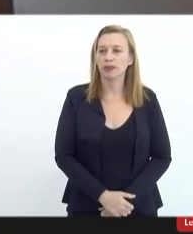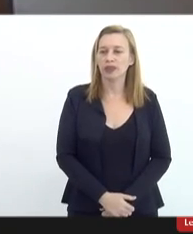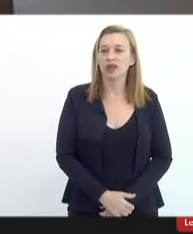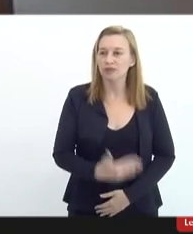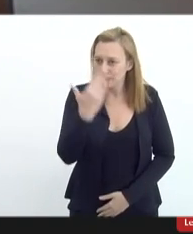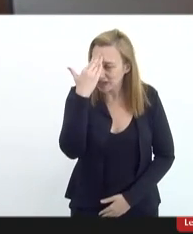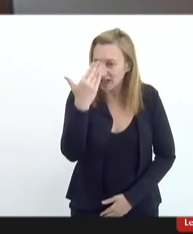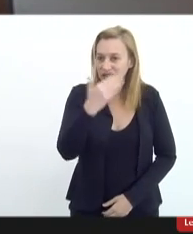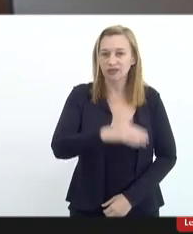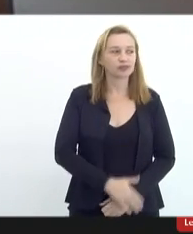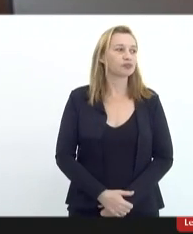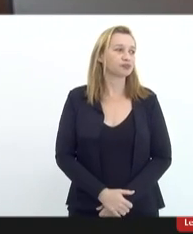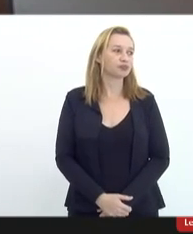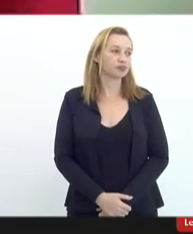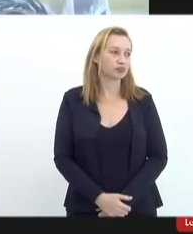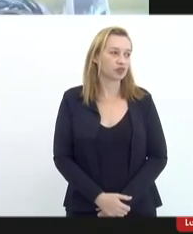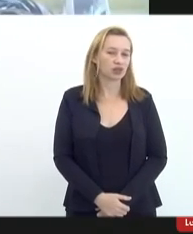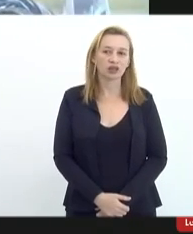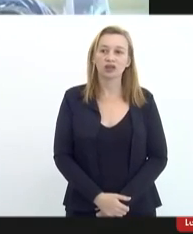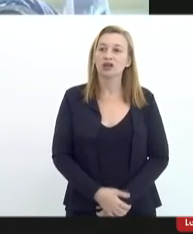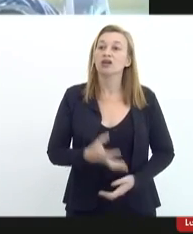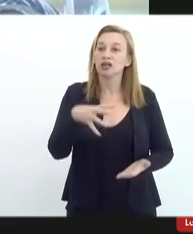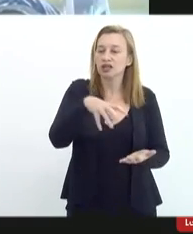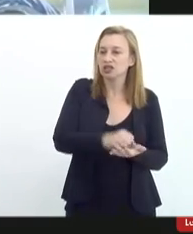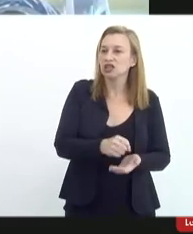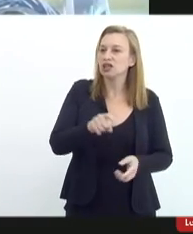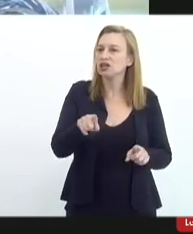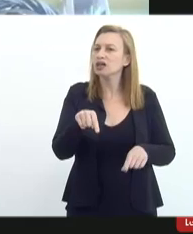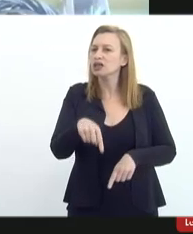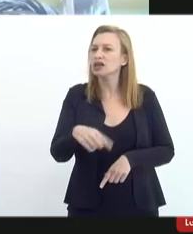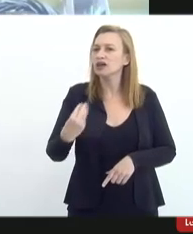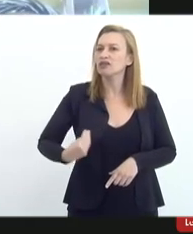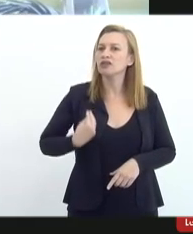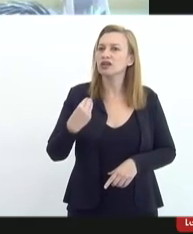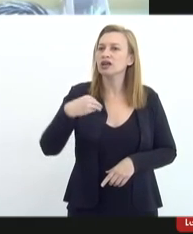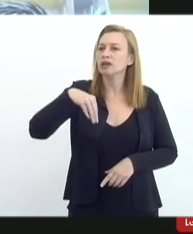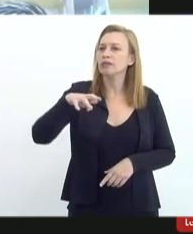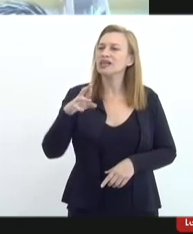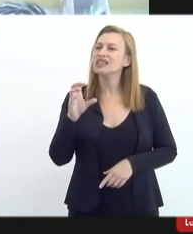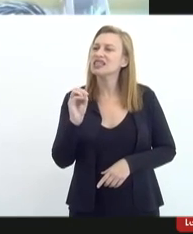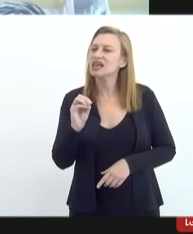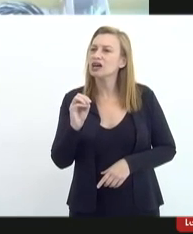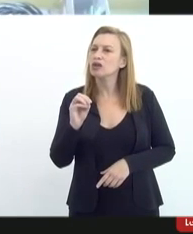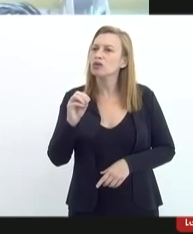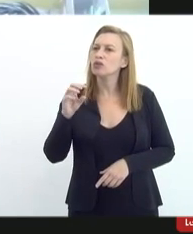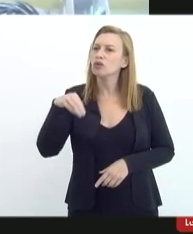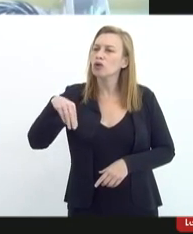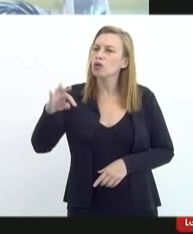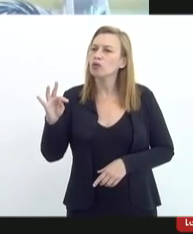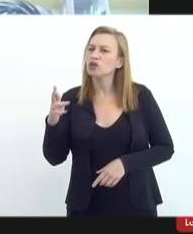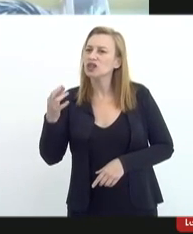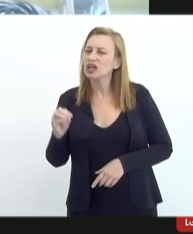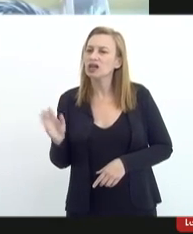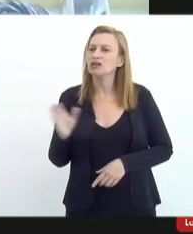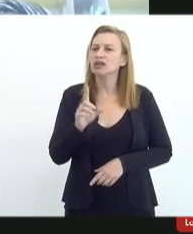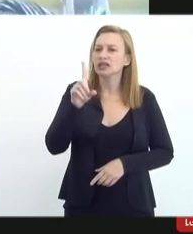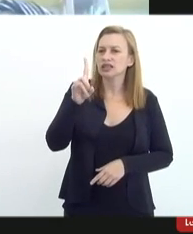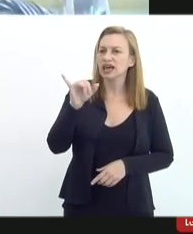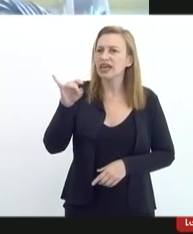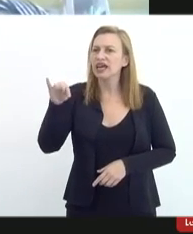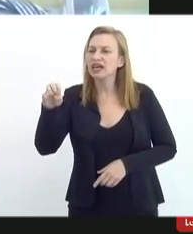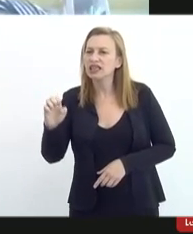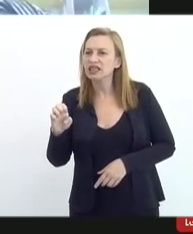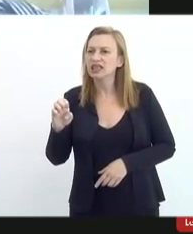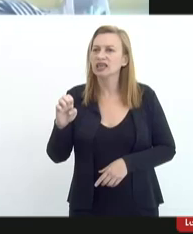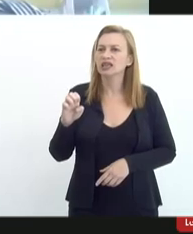Muito obrigada, doutora Cristina. Eu quero registrar a presença aqui do Marcelo Monteiro, da Daiane Cooperman, da Leigane